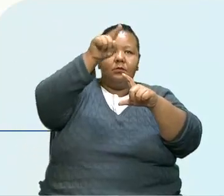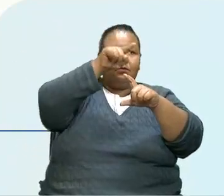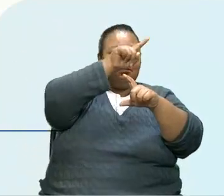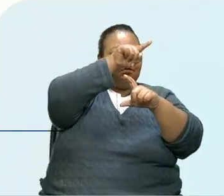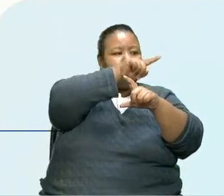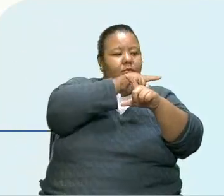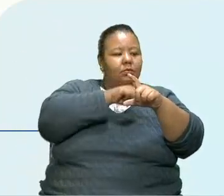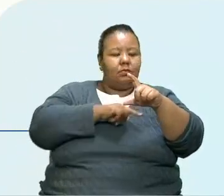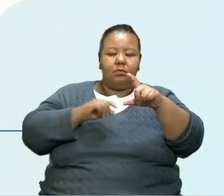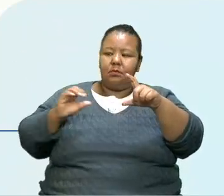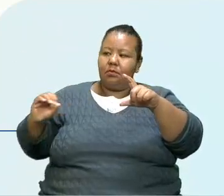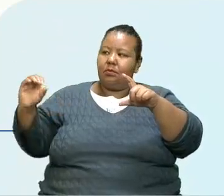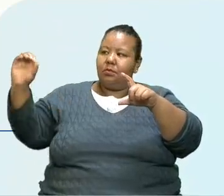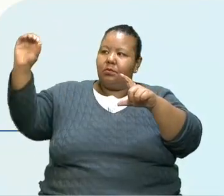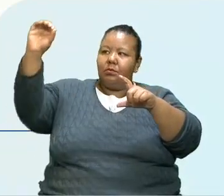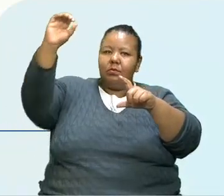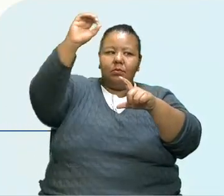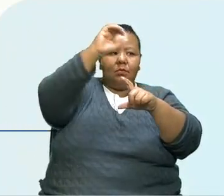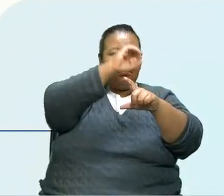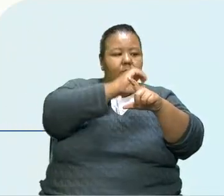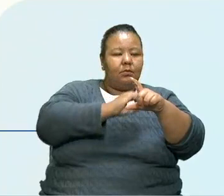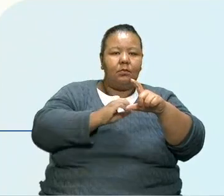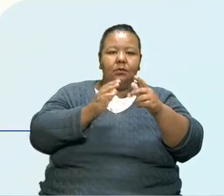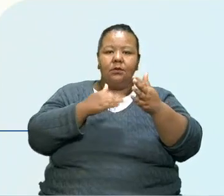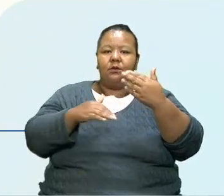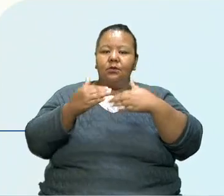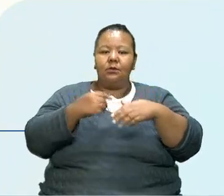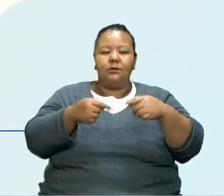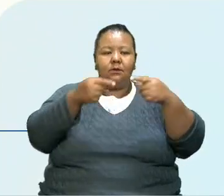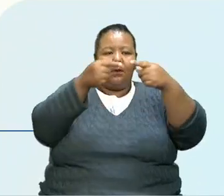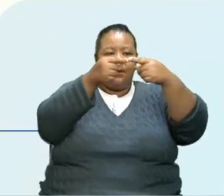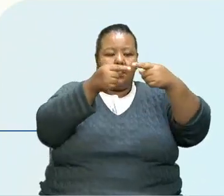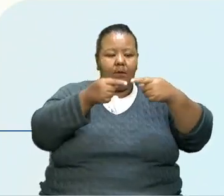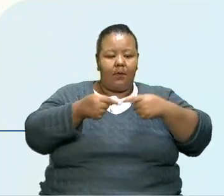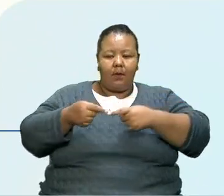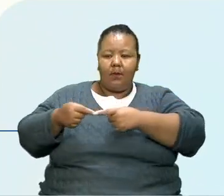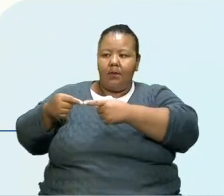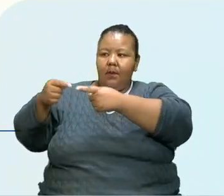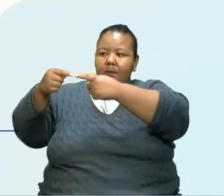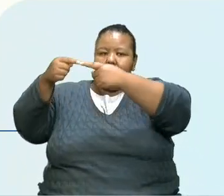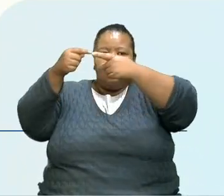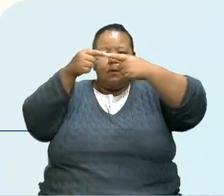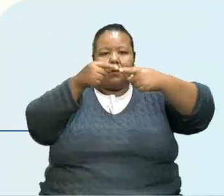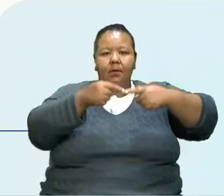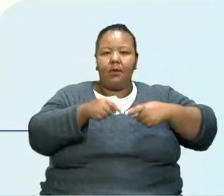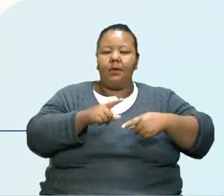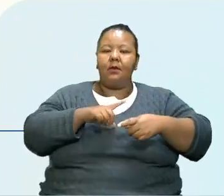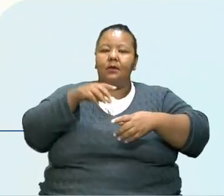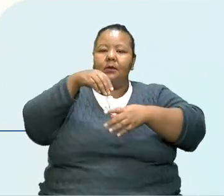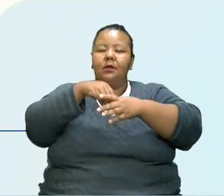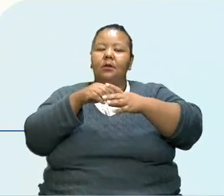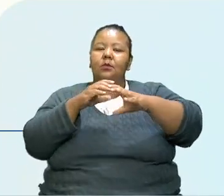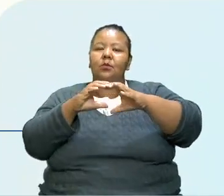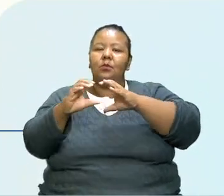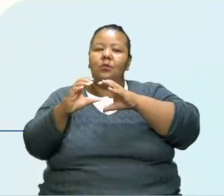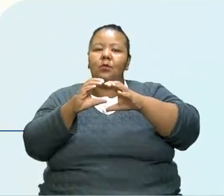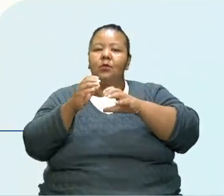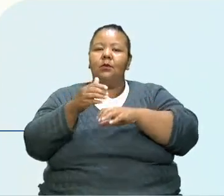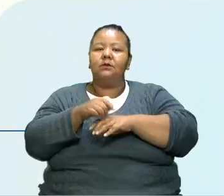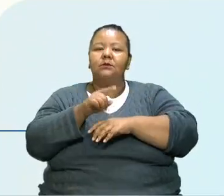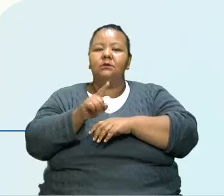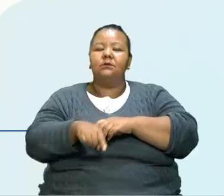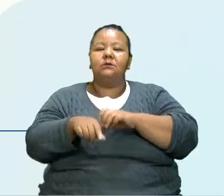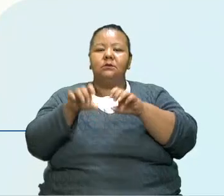estruturas, mas todas elas vão se comunicar. E aí, o que eu tenho nessas comunicações